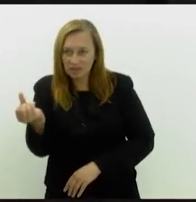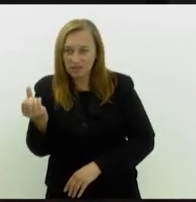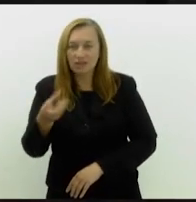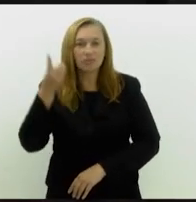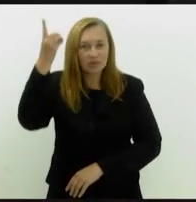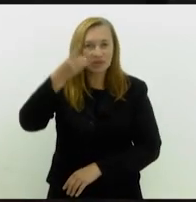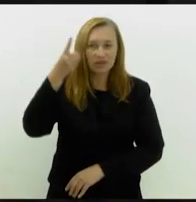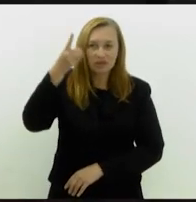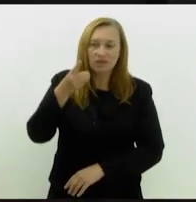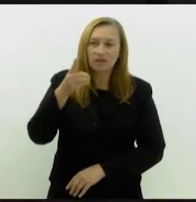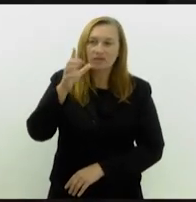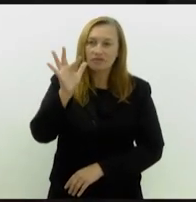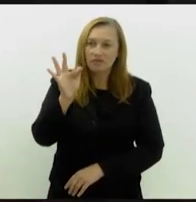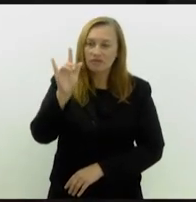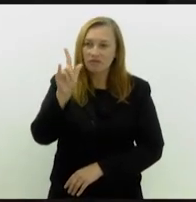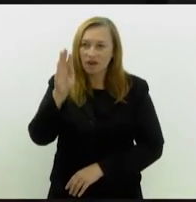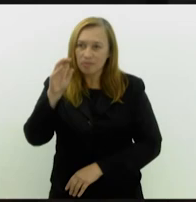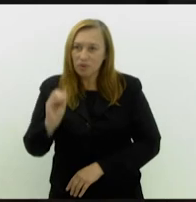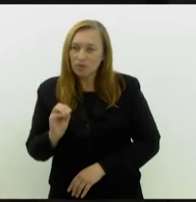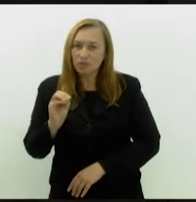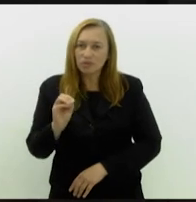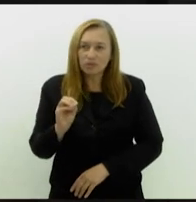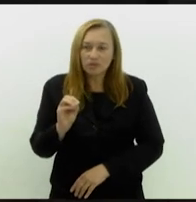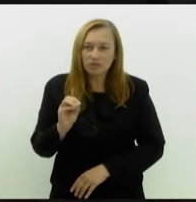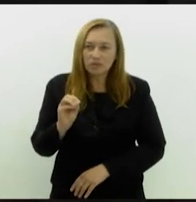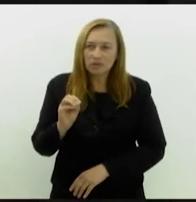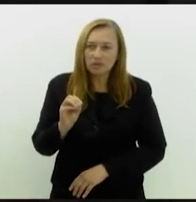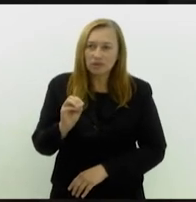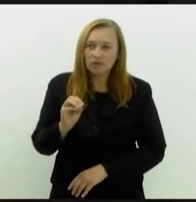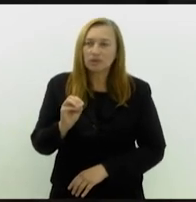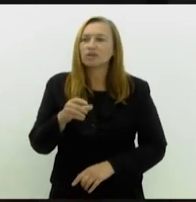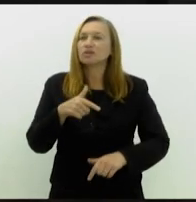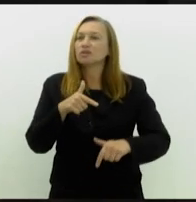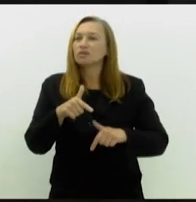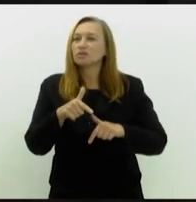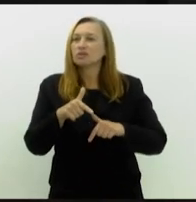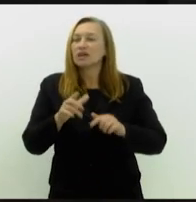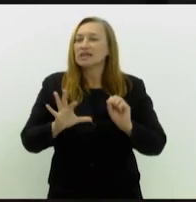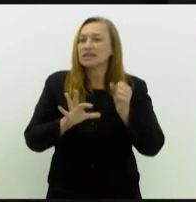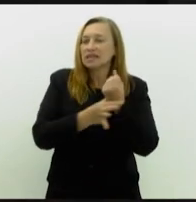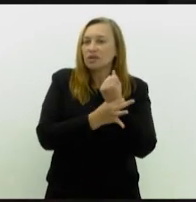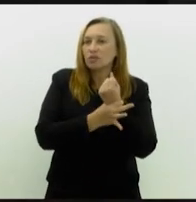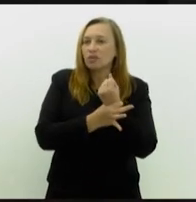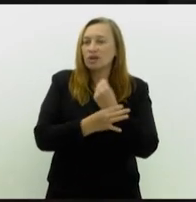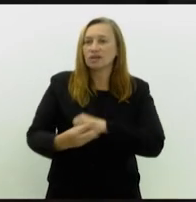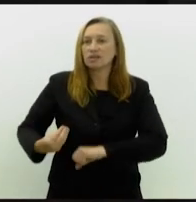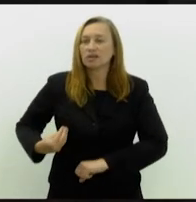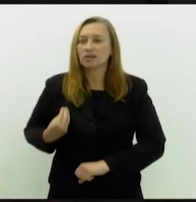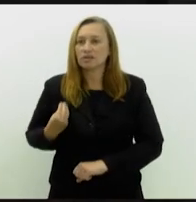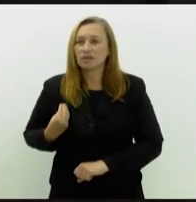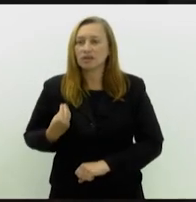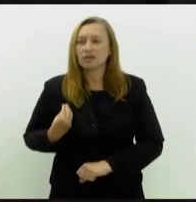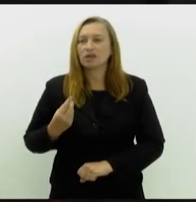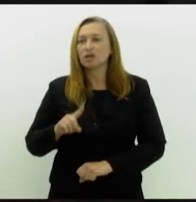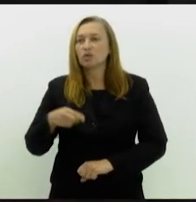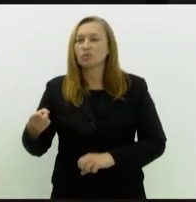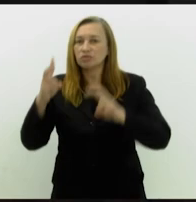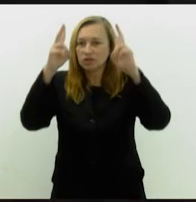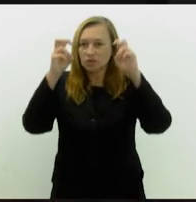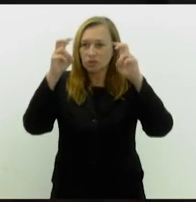autoria do deputado Fábio Silva que dispõe sobre ampliação da operação segurança presente e da outras